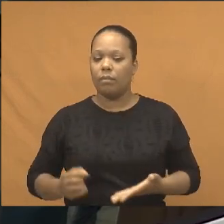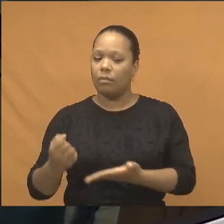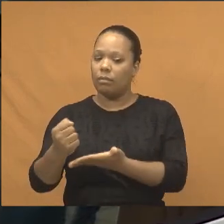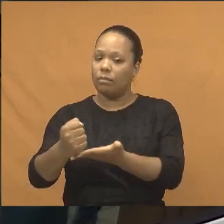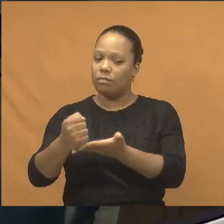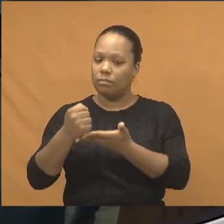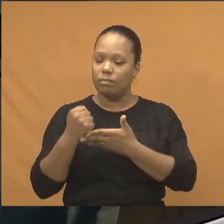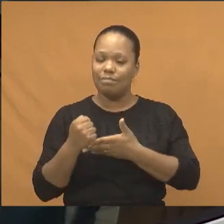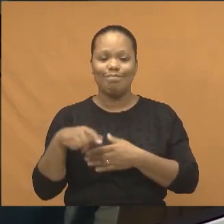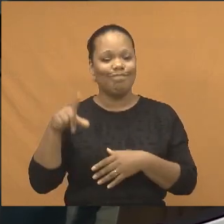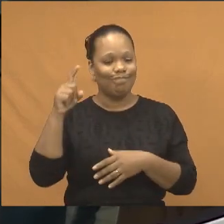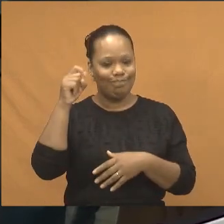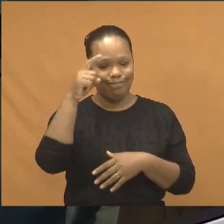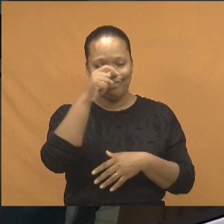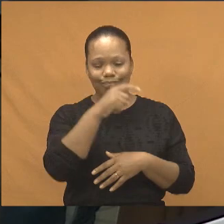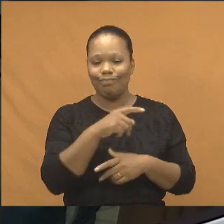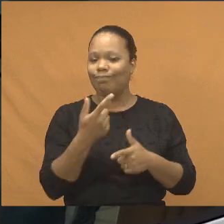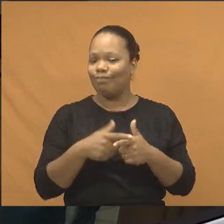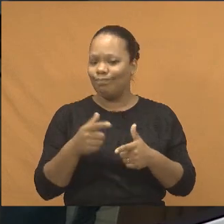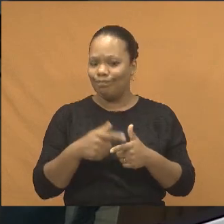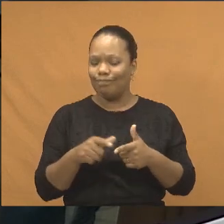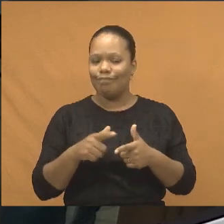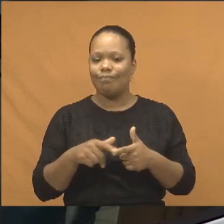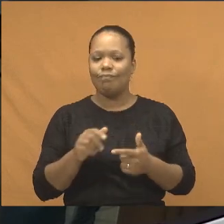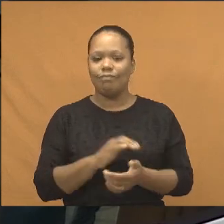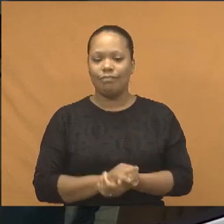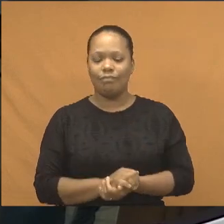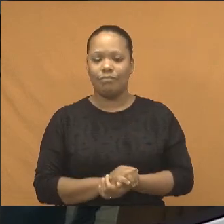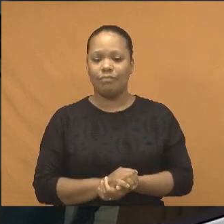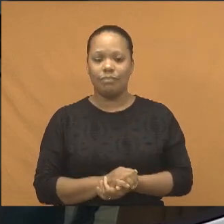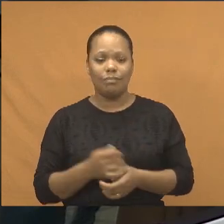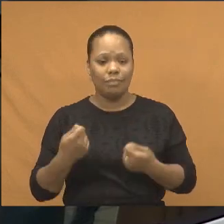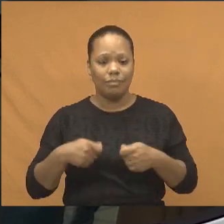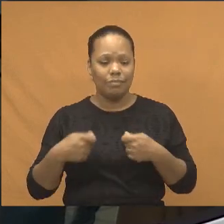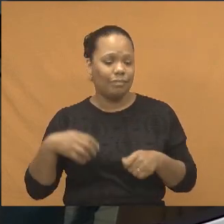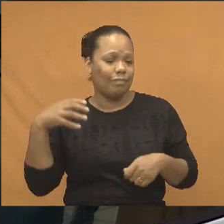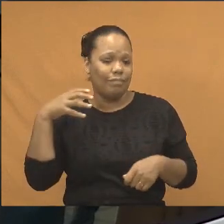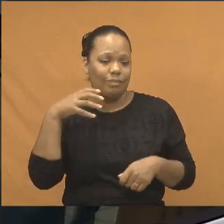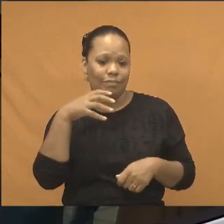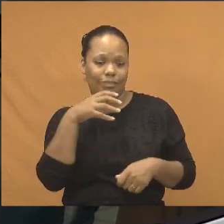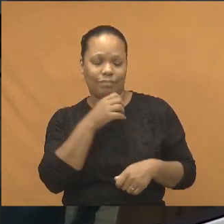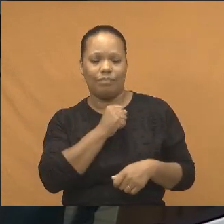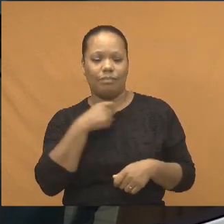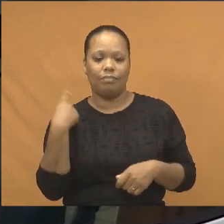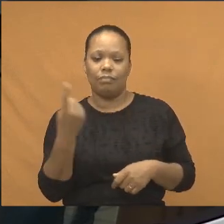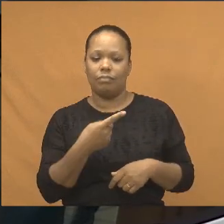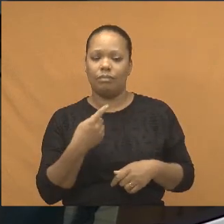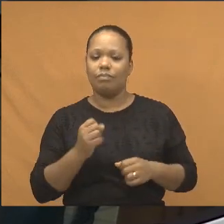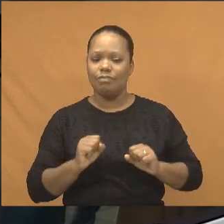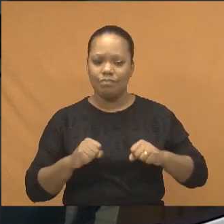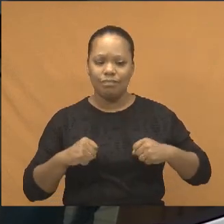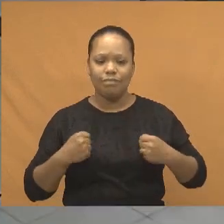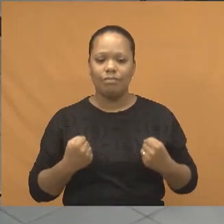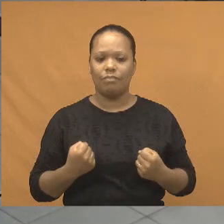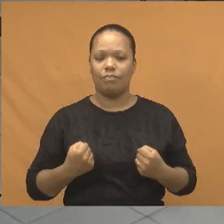difícil. Né? Esses casos requerem emergência e uma atitude de todos nós.